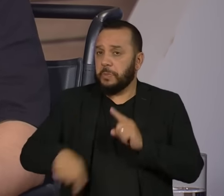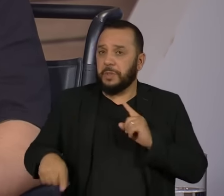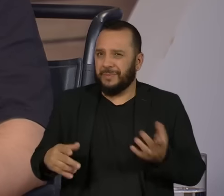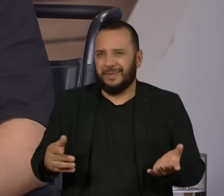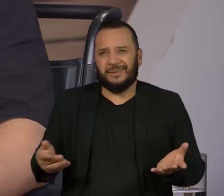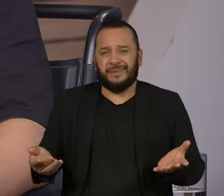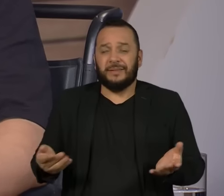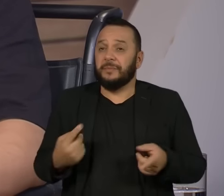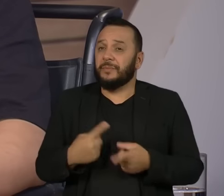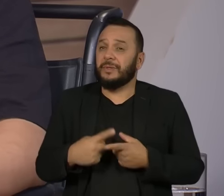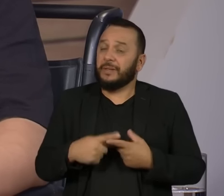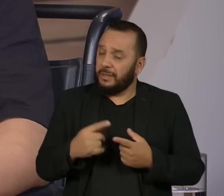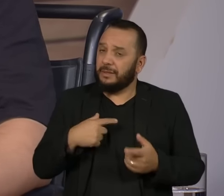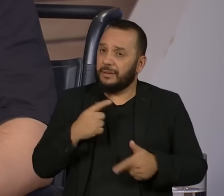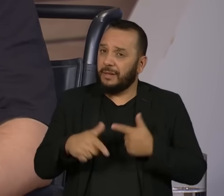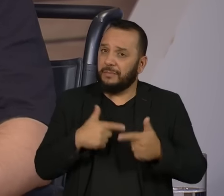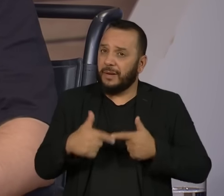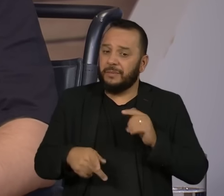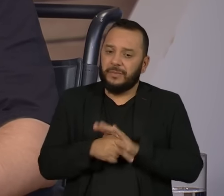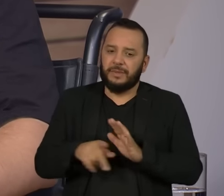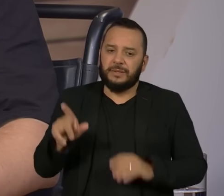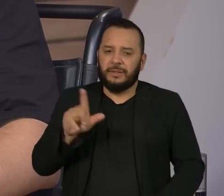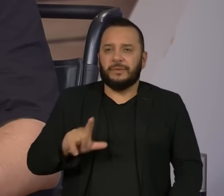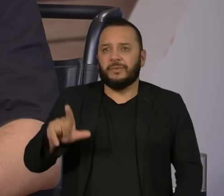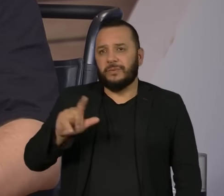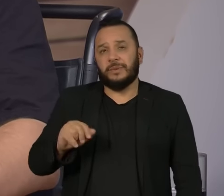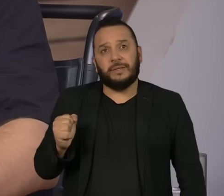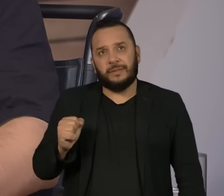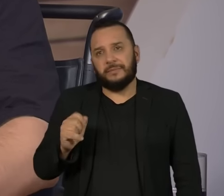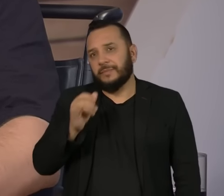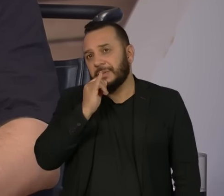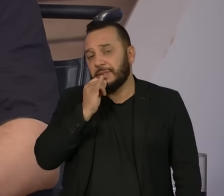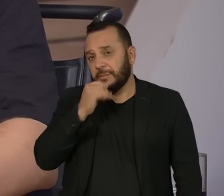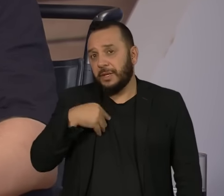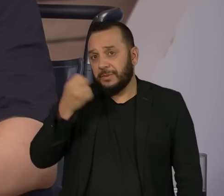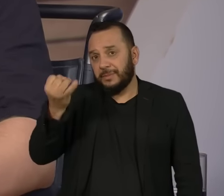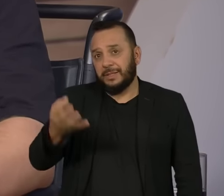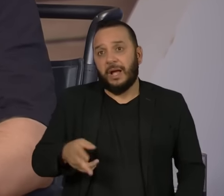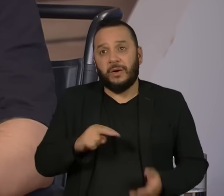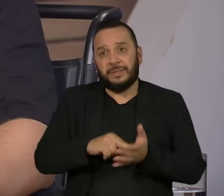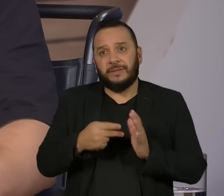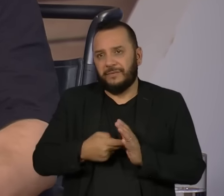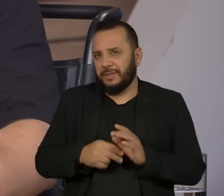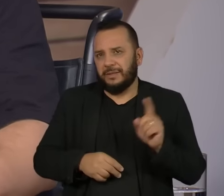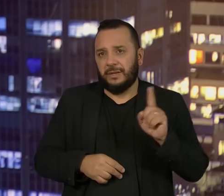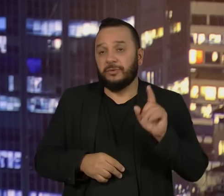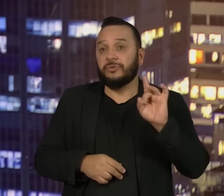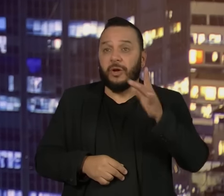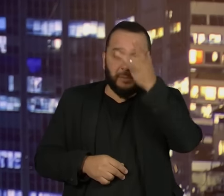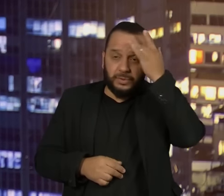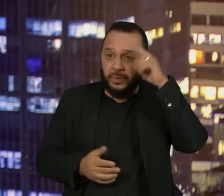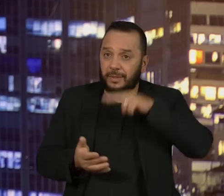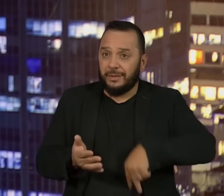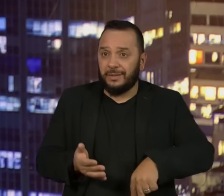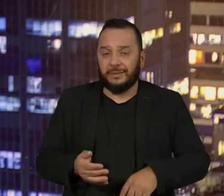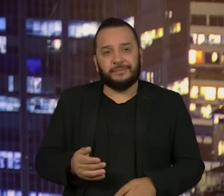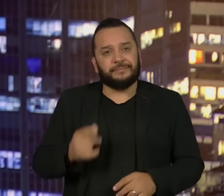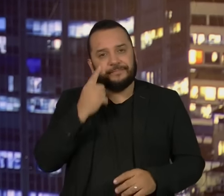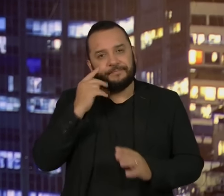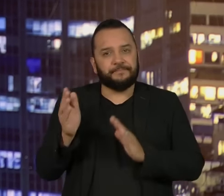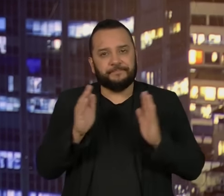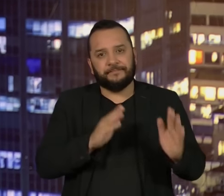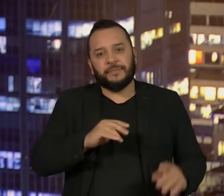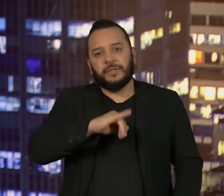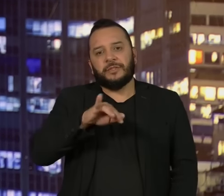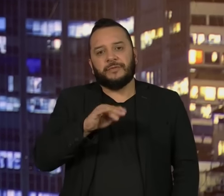obra literária ela é isso, ninguém pode dizer o que uma obra significa, só o leitor, né? No próximo bloco, eu vou conversar com